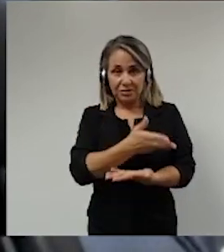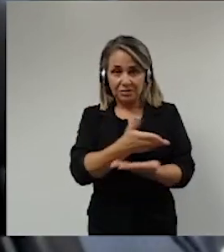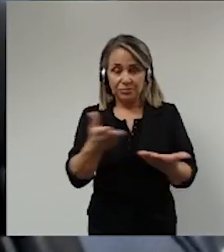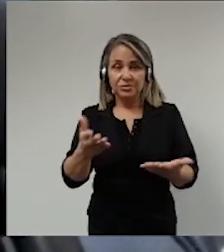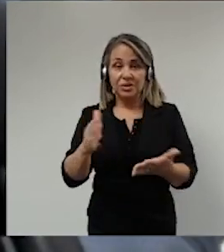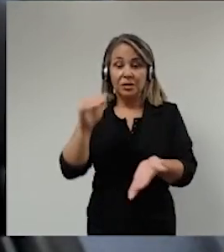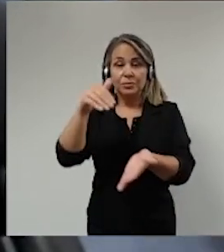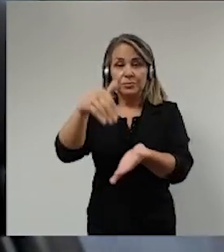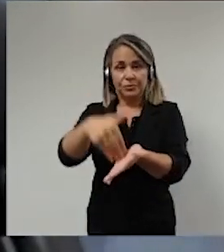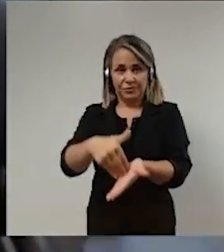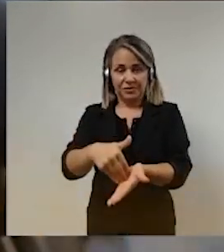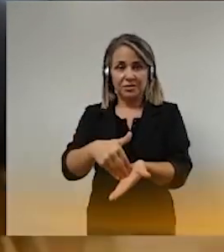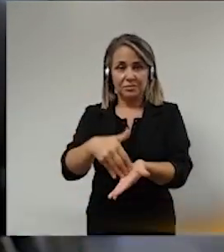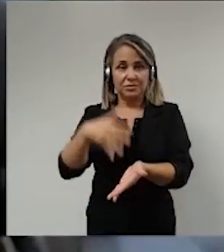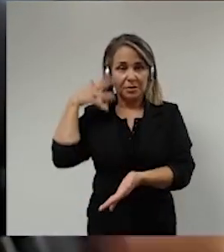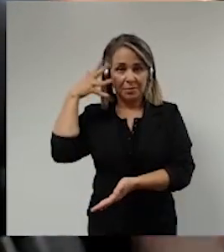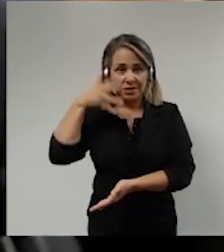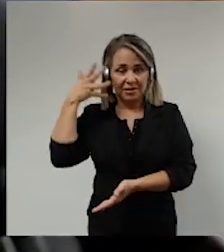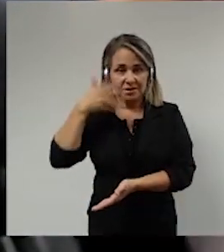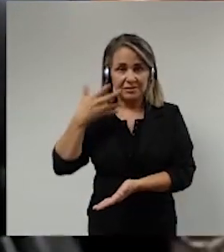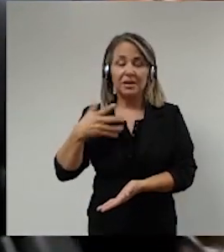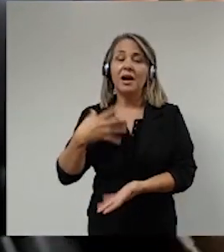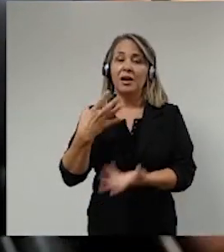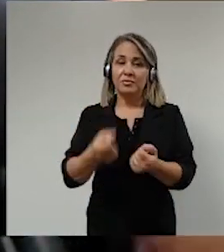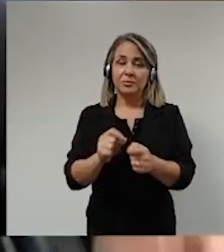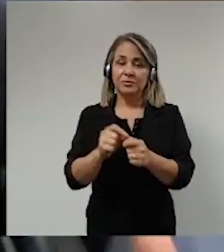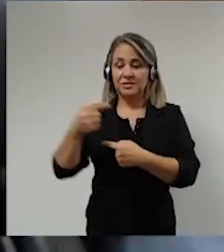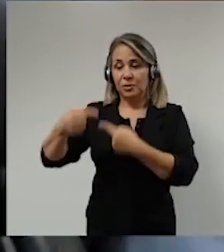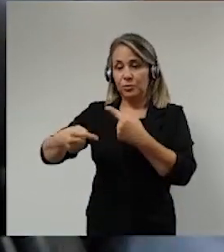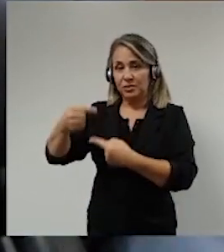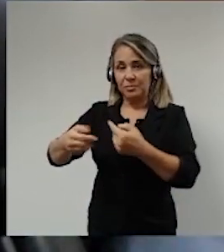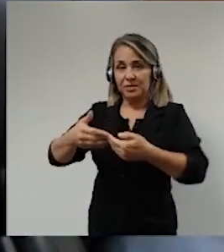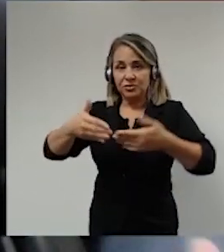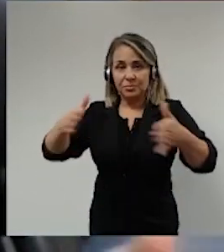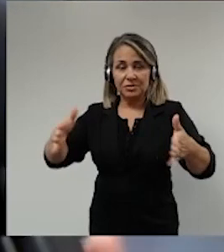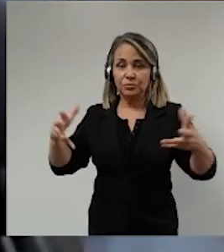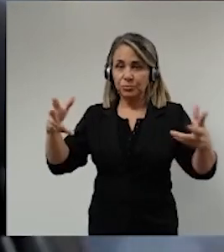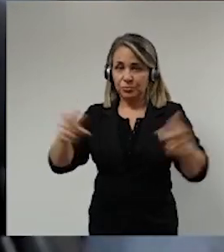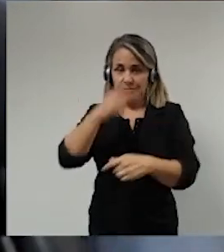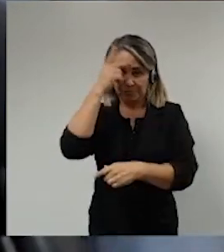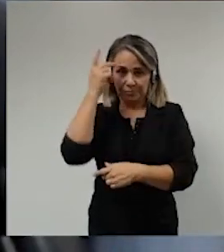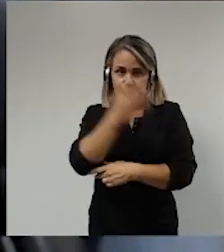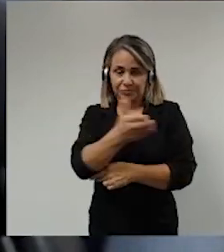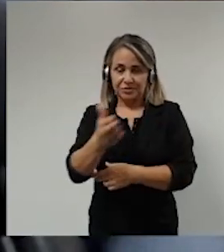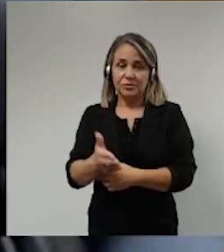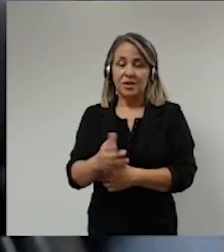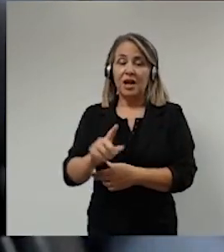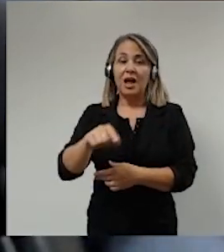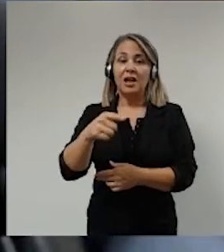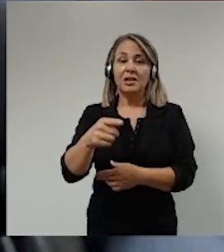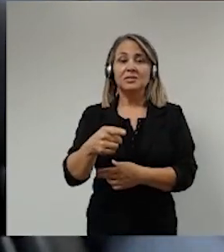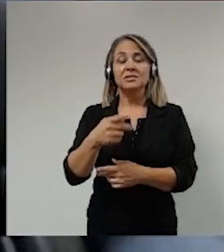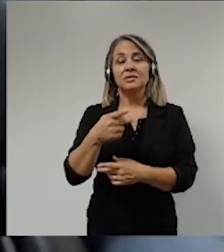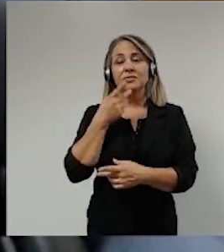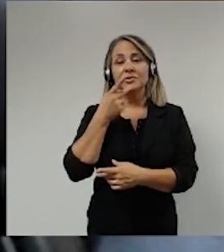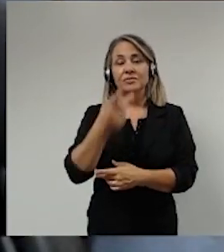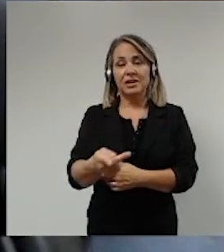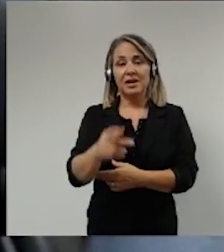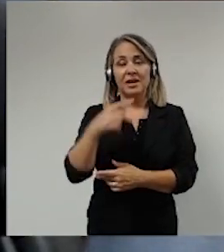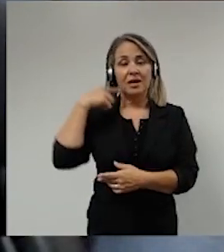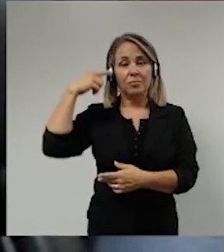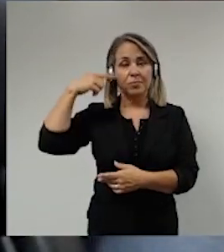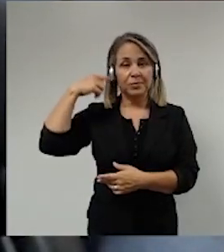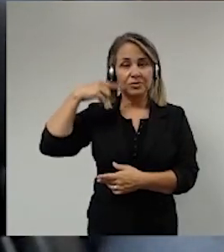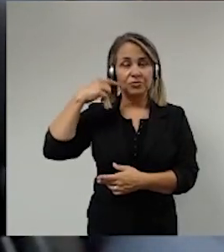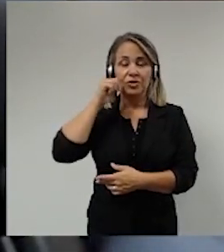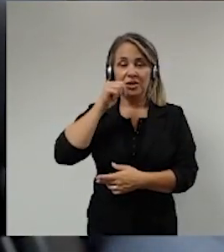que ao final da nossa palestra nós vamos fazer um debate aberto com todos os presentes. A nossa próxima palestrante, ela é